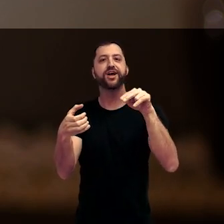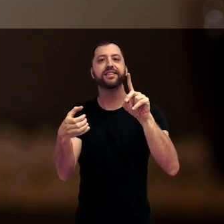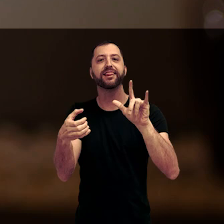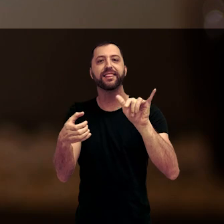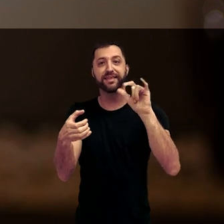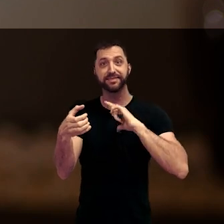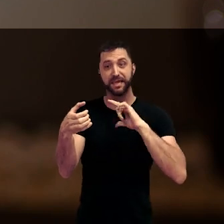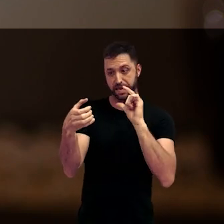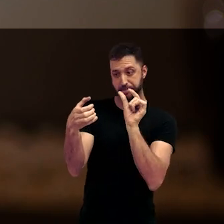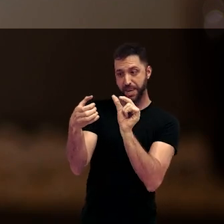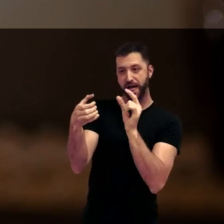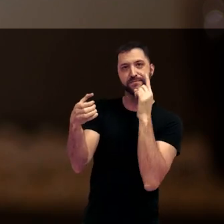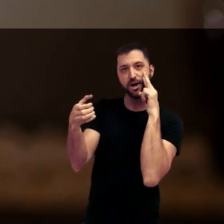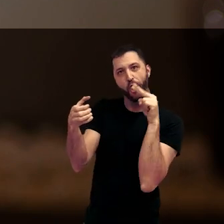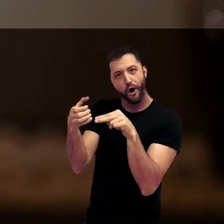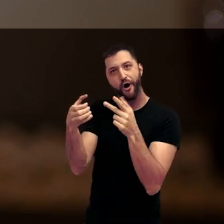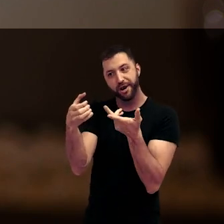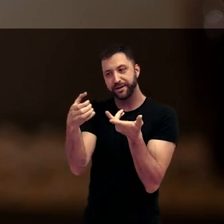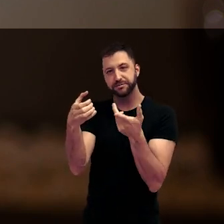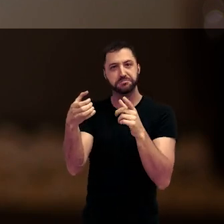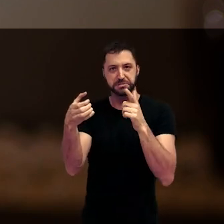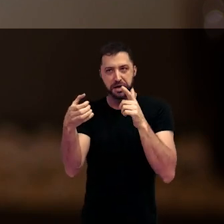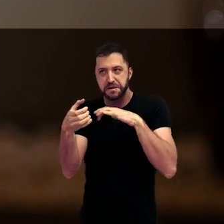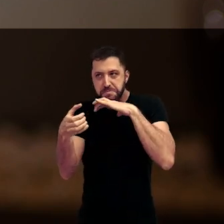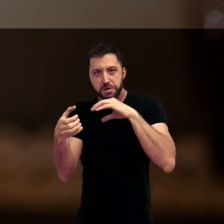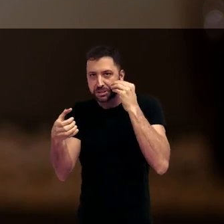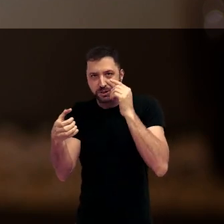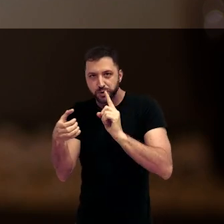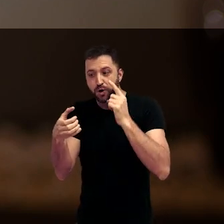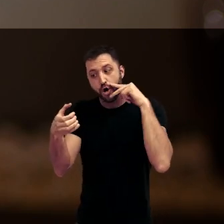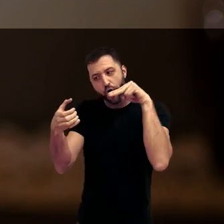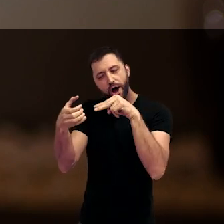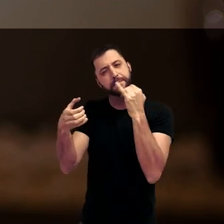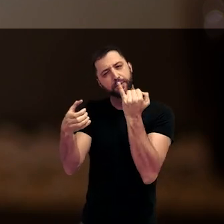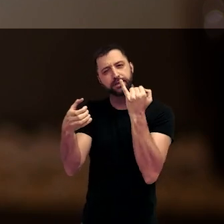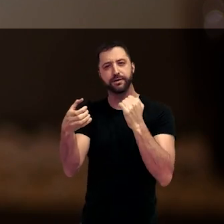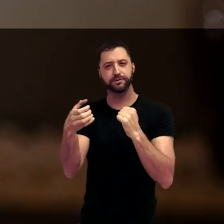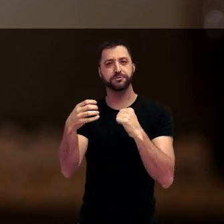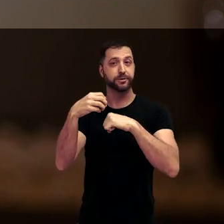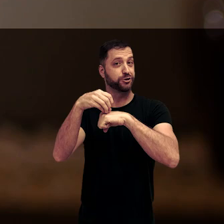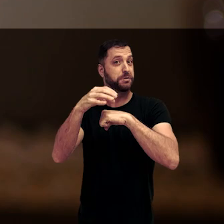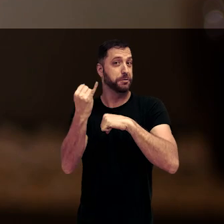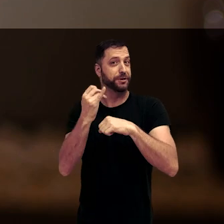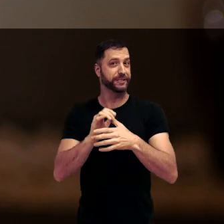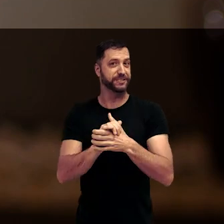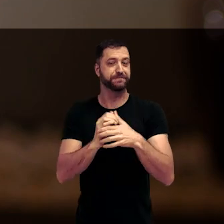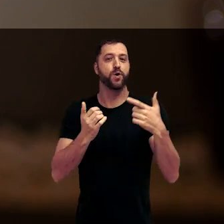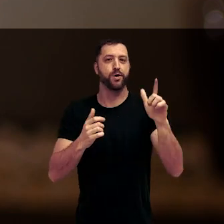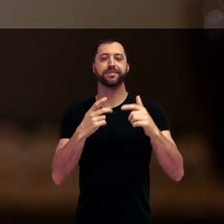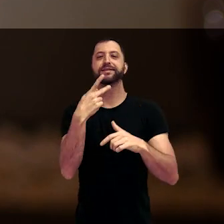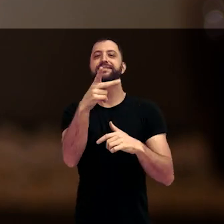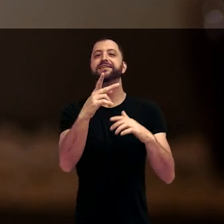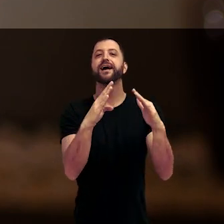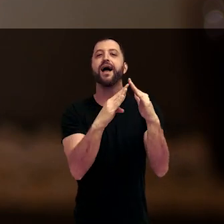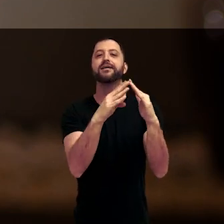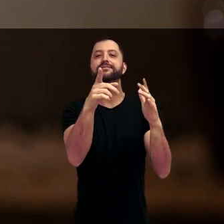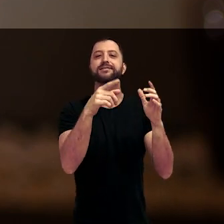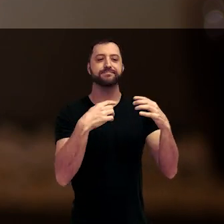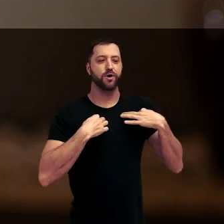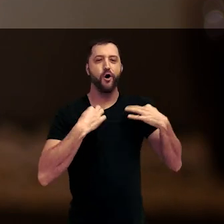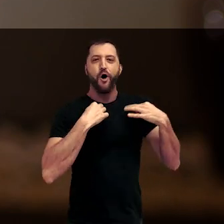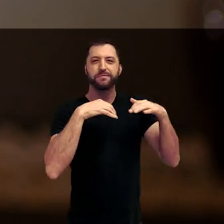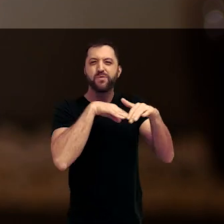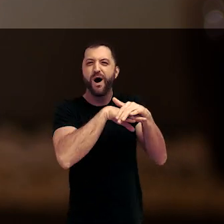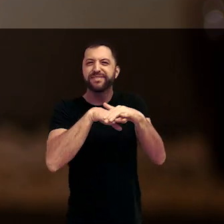se ele é eco-friendly, se ele não foi testado em animais. Outra diquinha é no seu